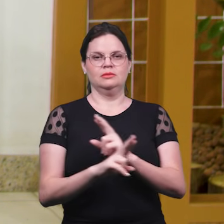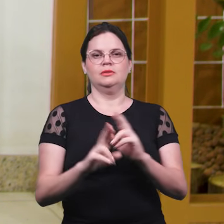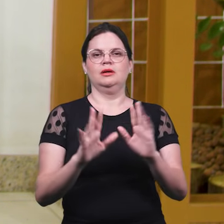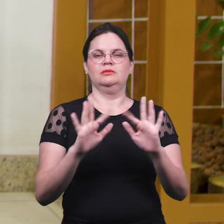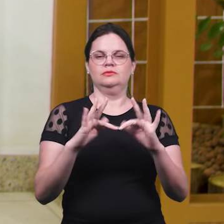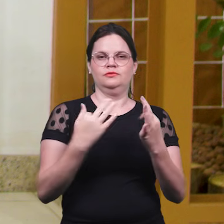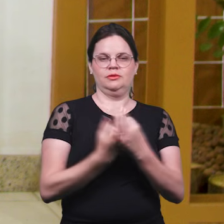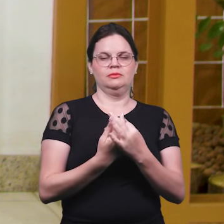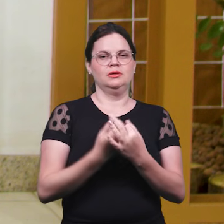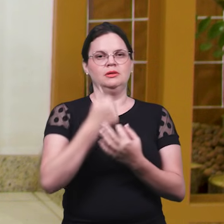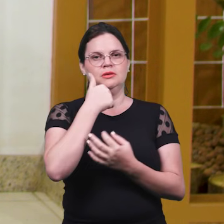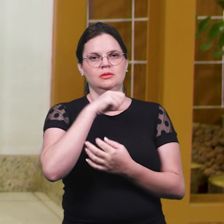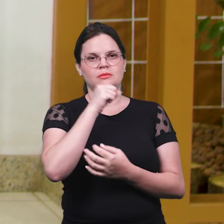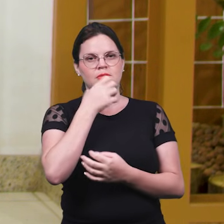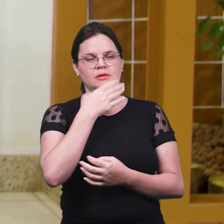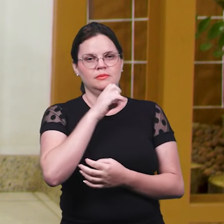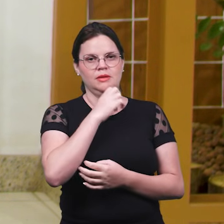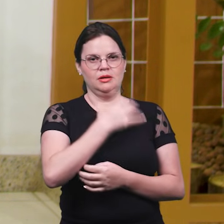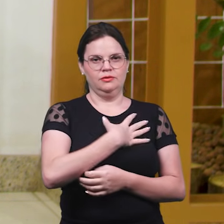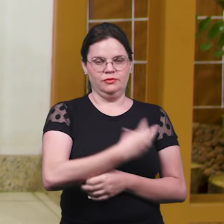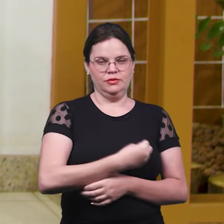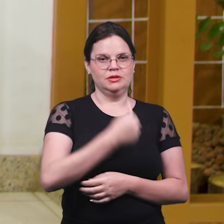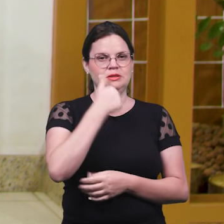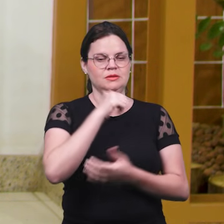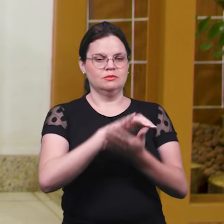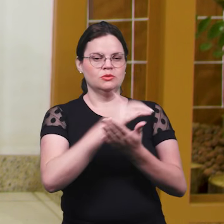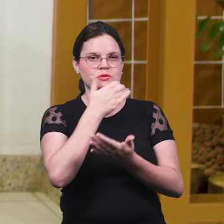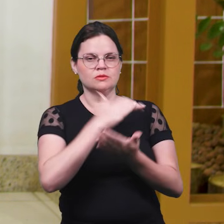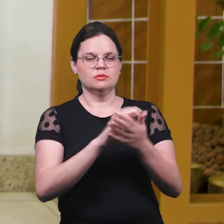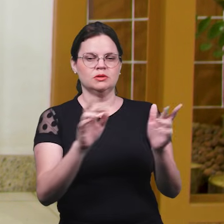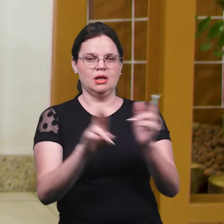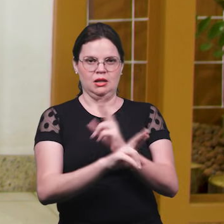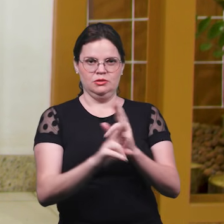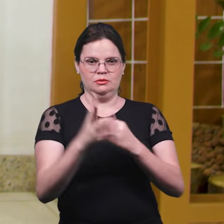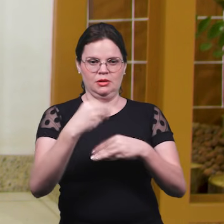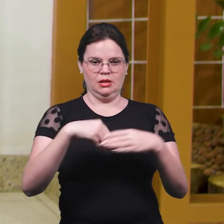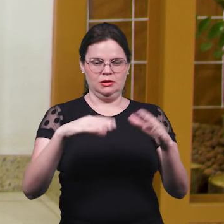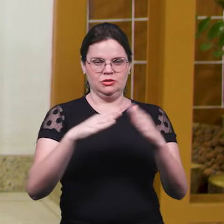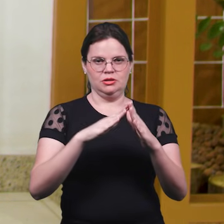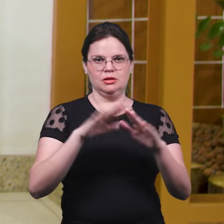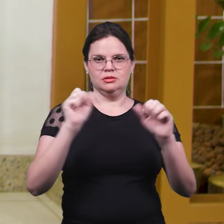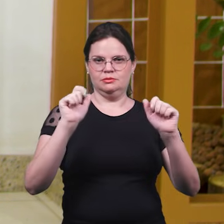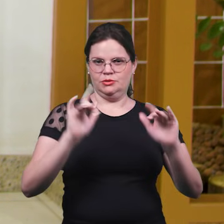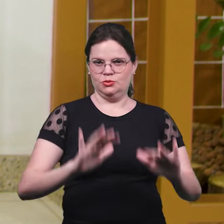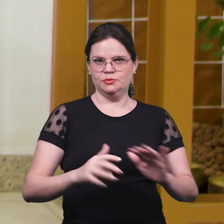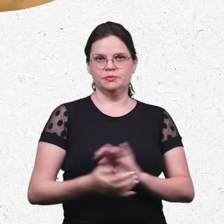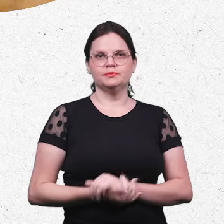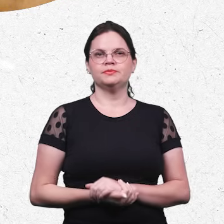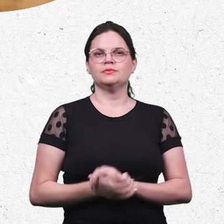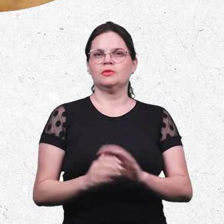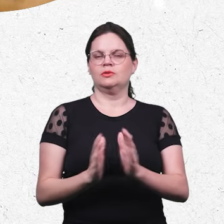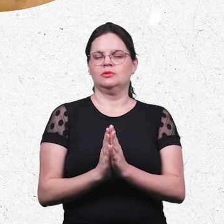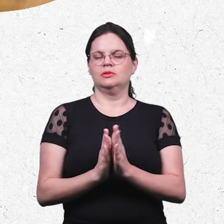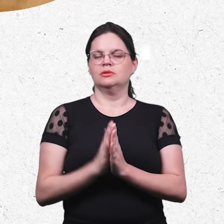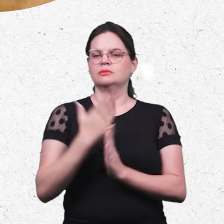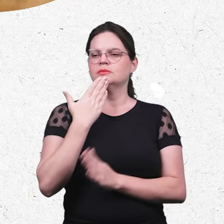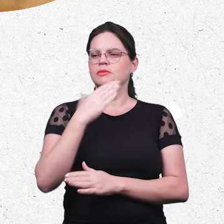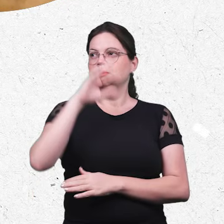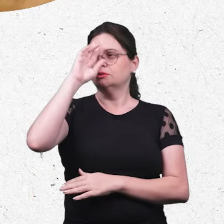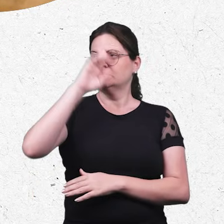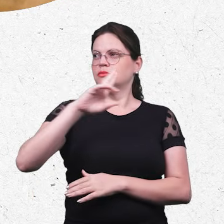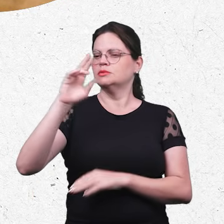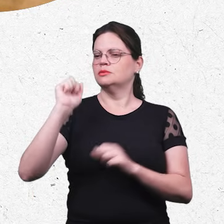lares nossos, relacionamento entre pais e filho, esposo e esposa, uma irmã esteja orando ao Senhor. Senhor, nós pedimos